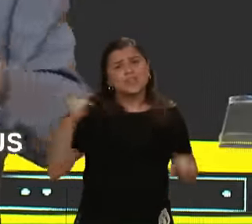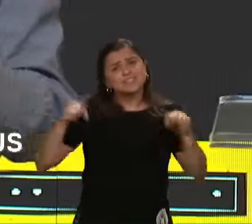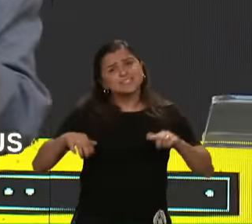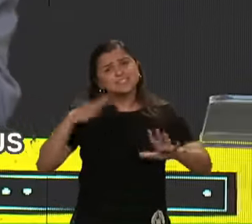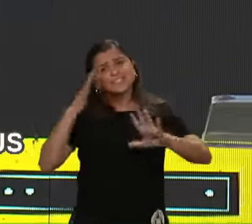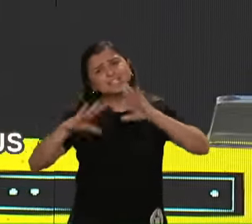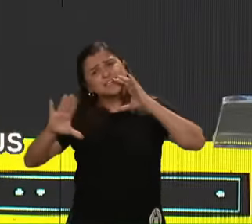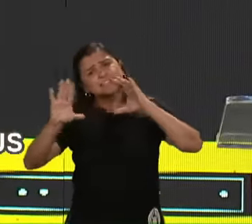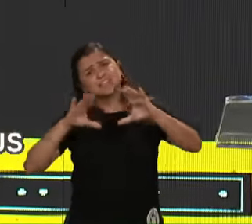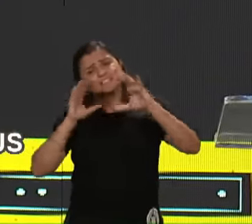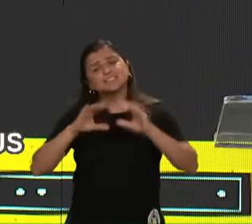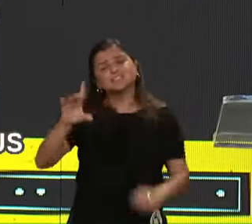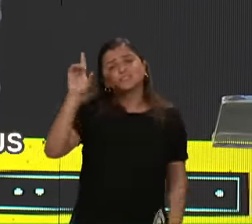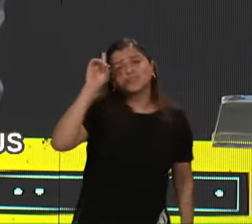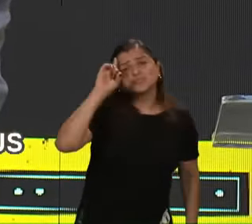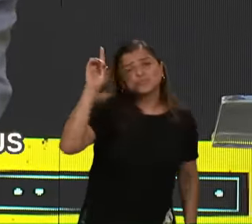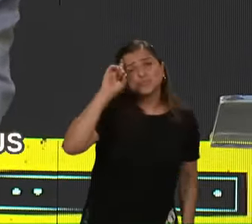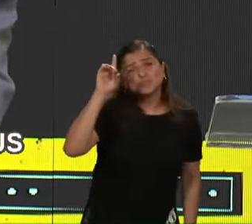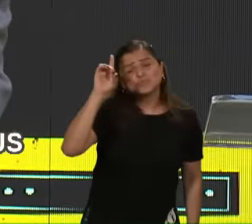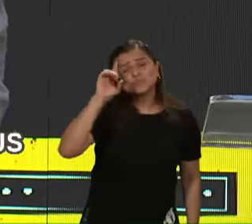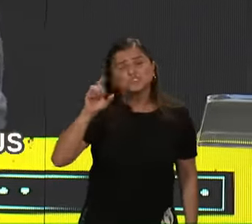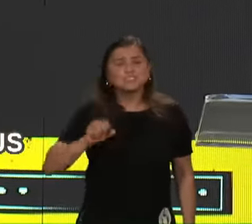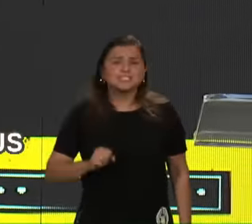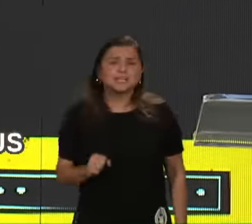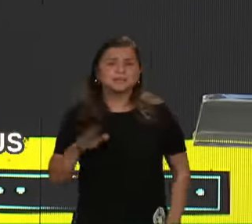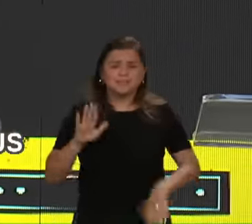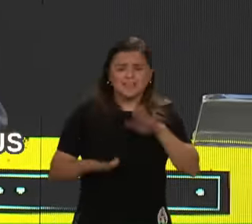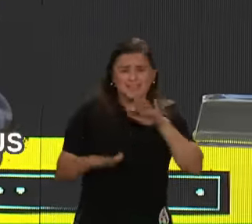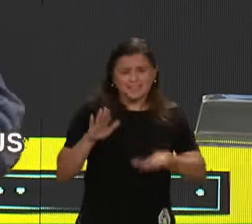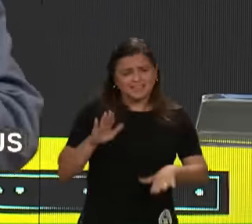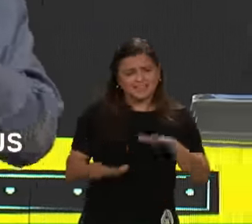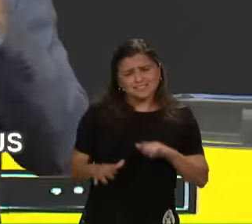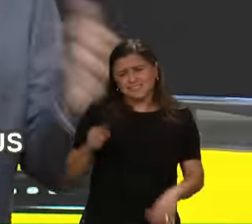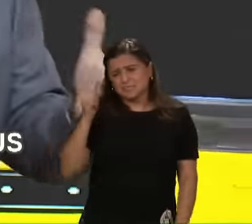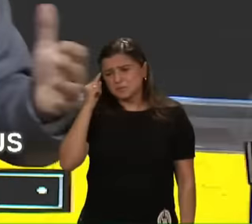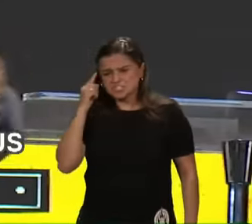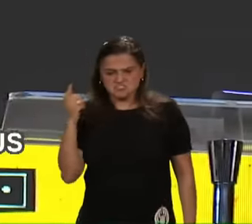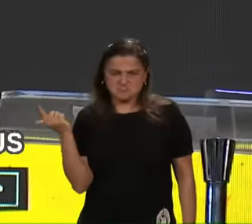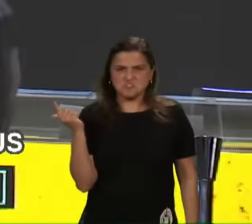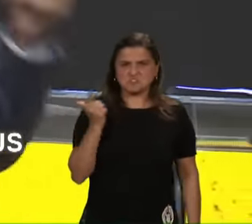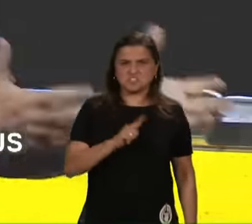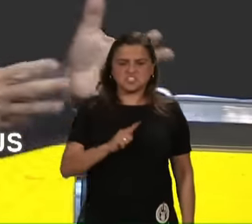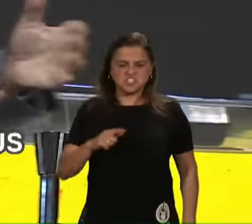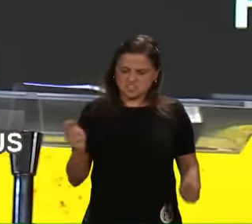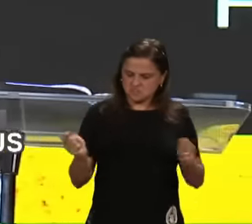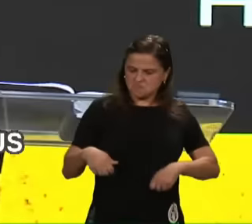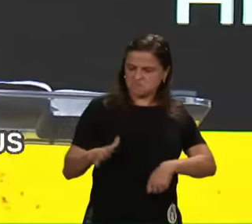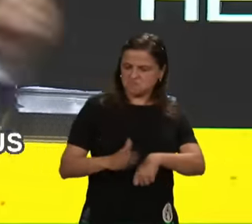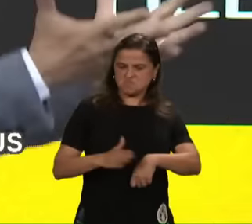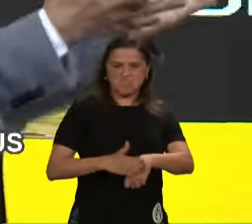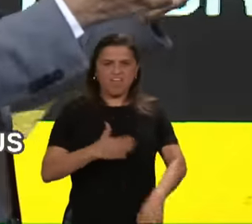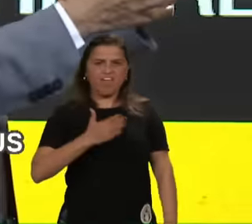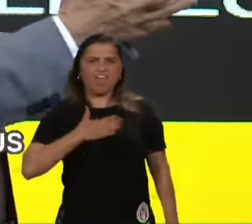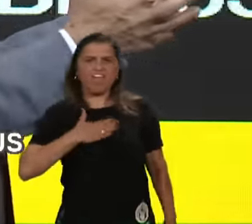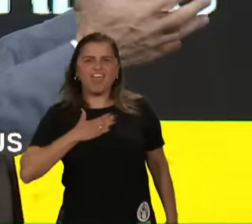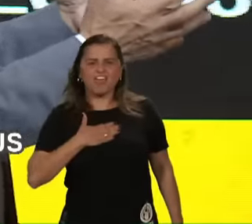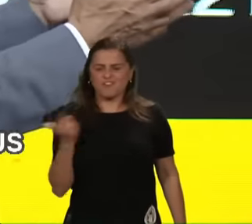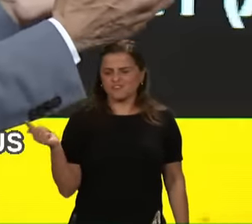O nosso dia a dia, muitas vezes você diz: eu que consigo, eu que posso, eu que tenho, eu que